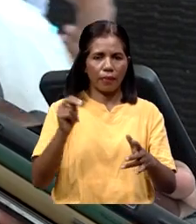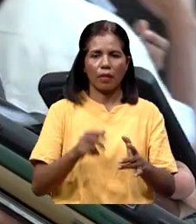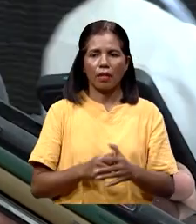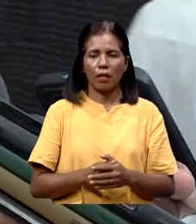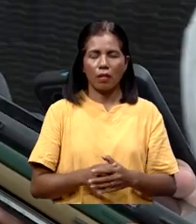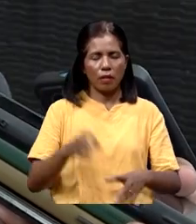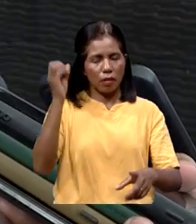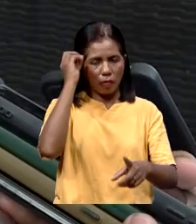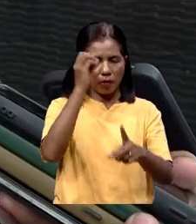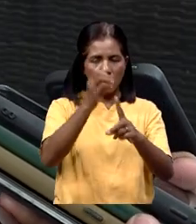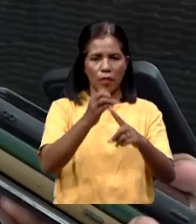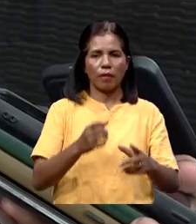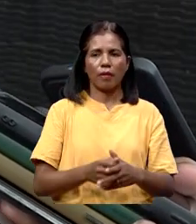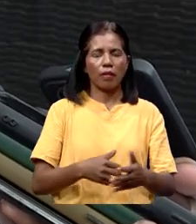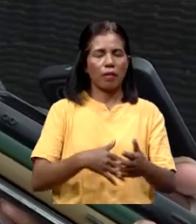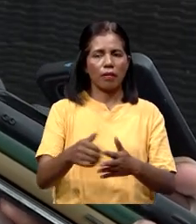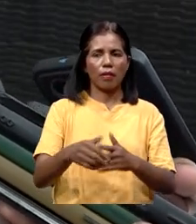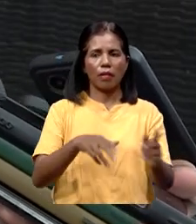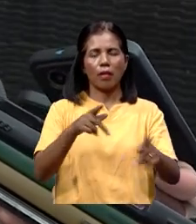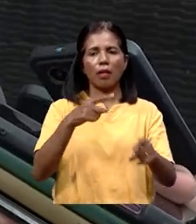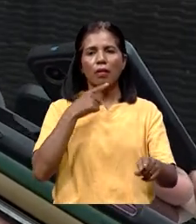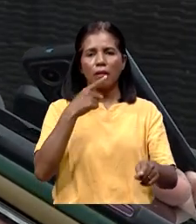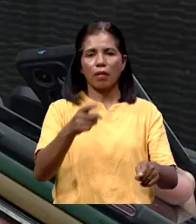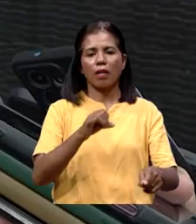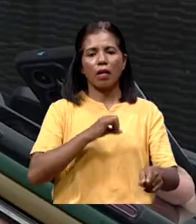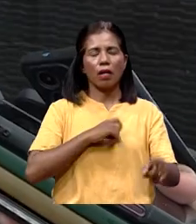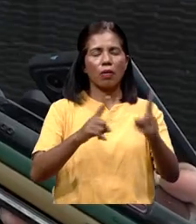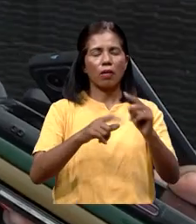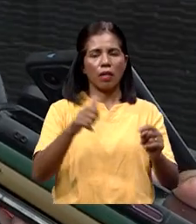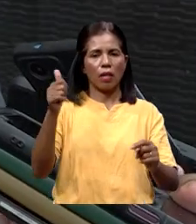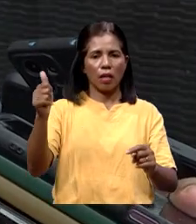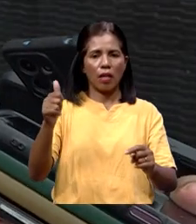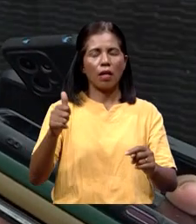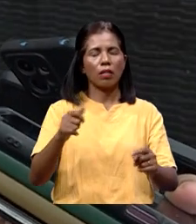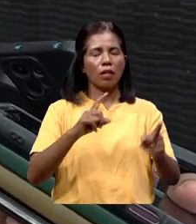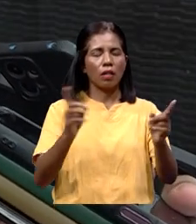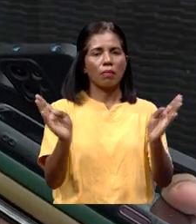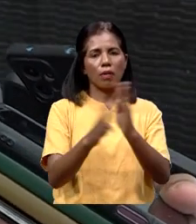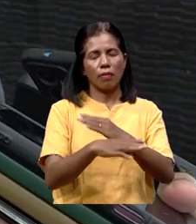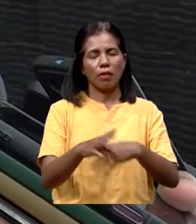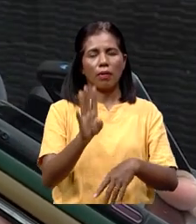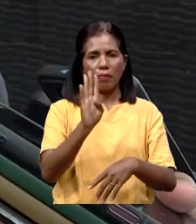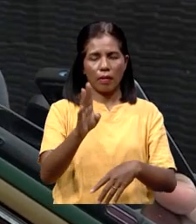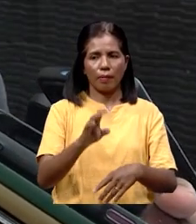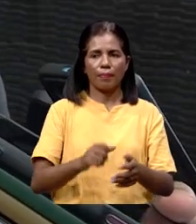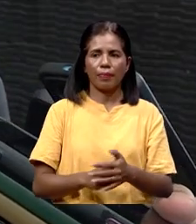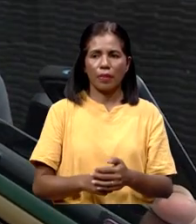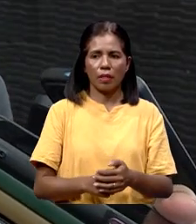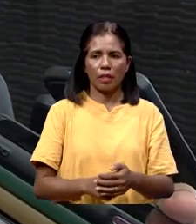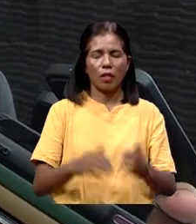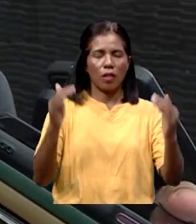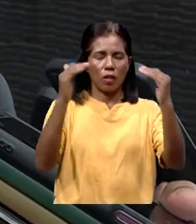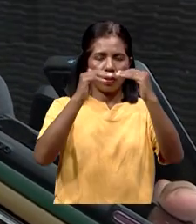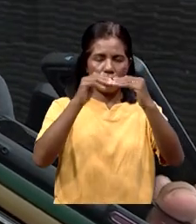nia opinião, antau dalam barak emak kistiona hau kuliah A saifali B. Tambah nema ka seminari